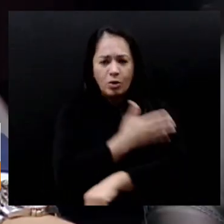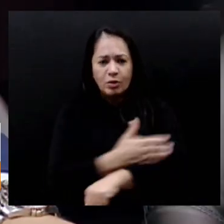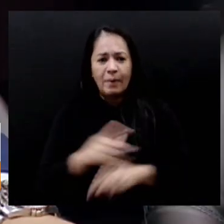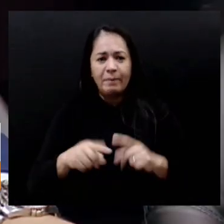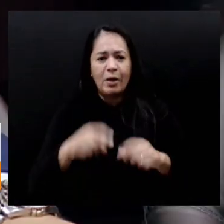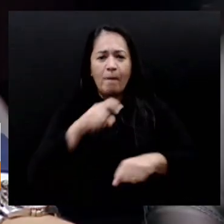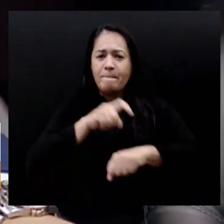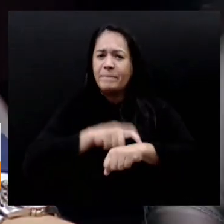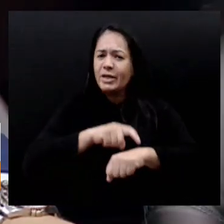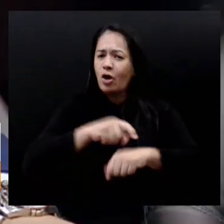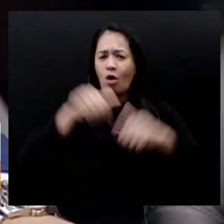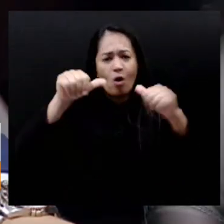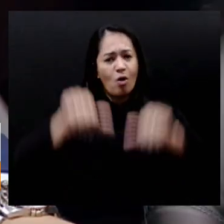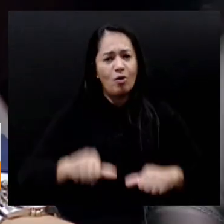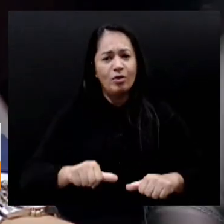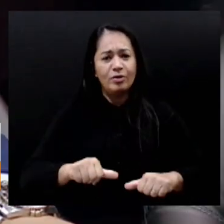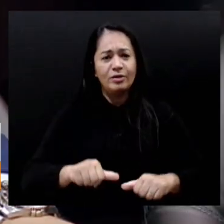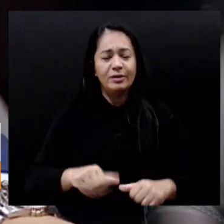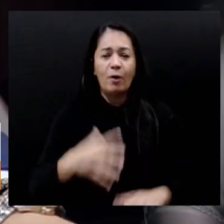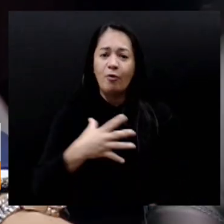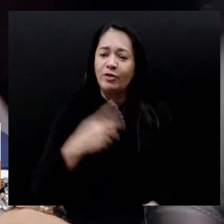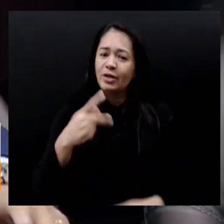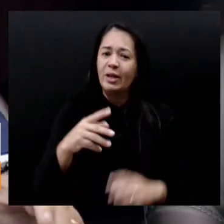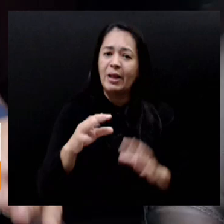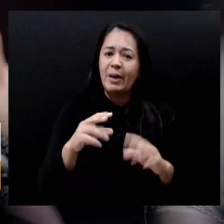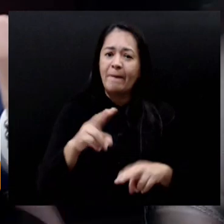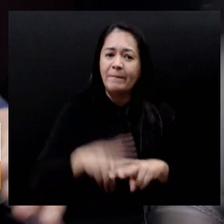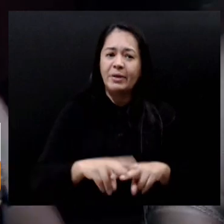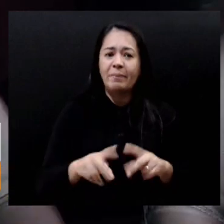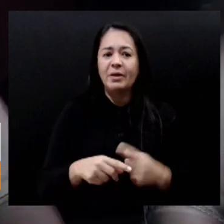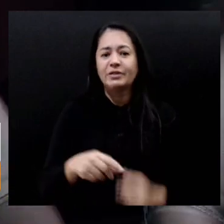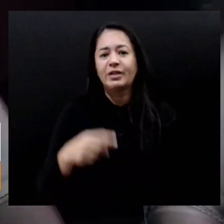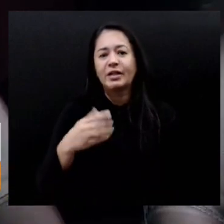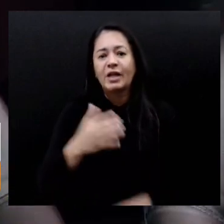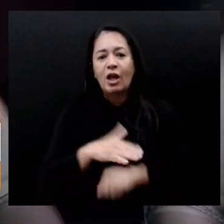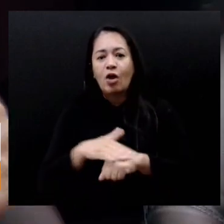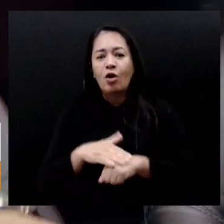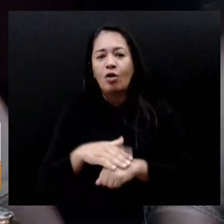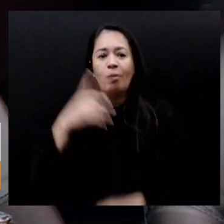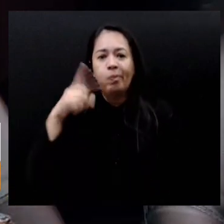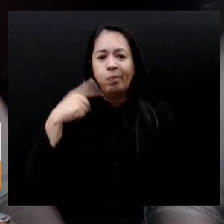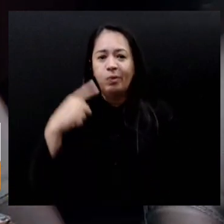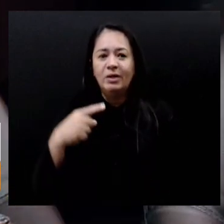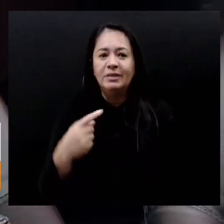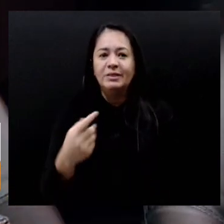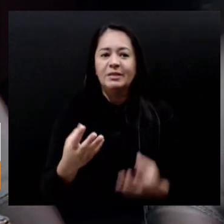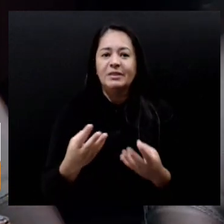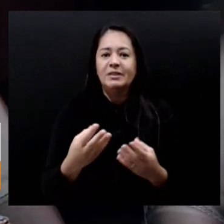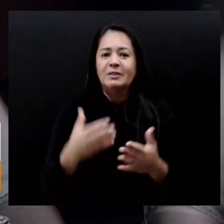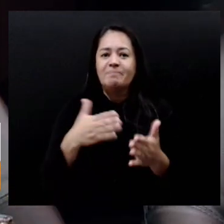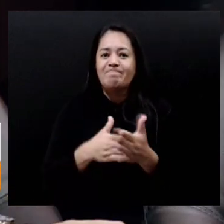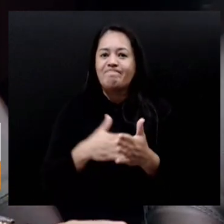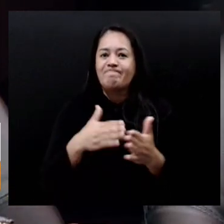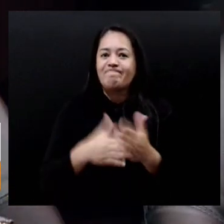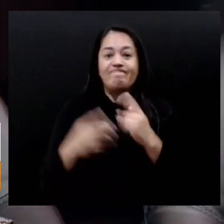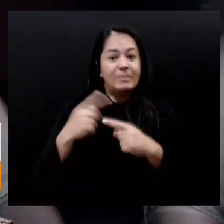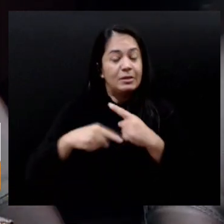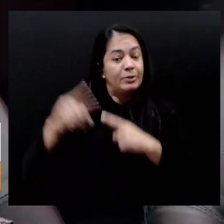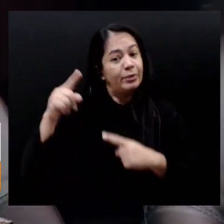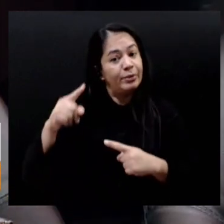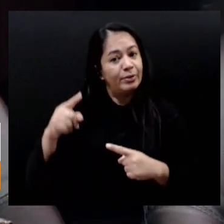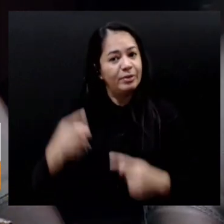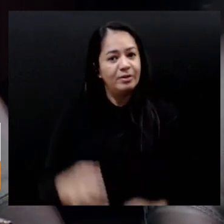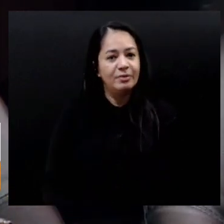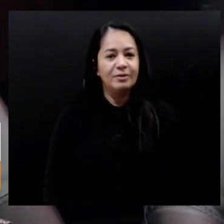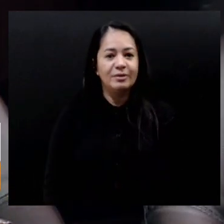parente preso. E aí quando ela fala com o advogado, muitas vezes ela vai passando do limite. Total, eu imagino. E tem hora que a gente também